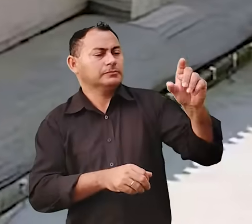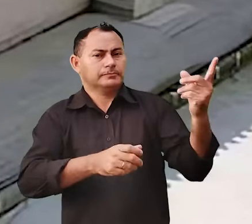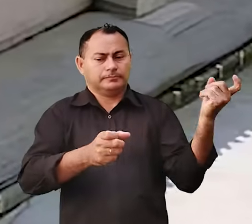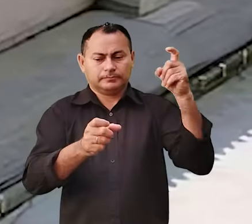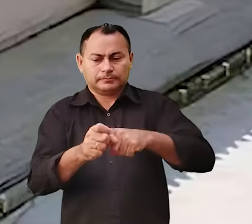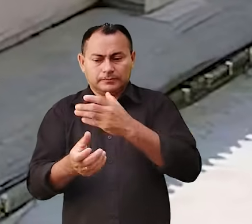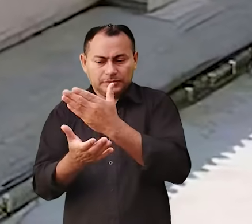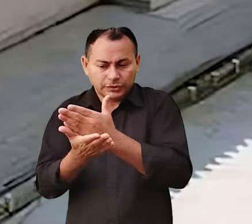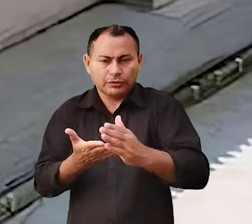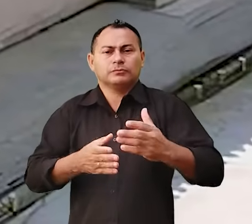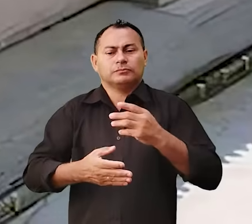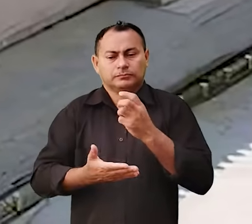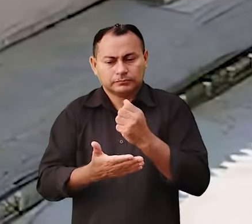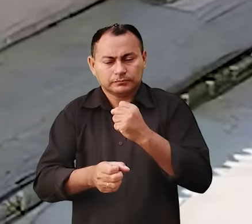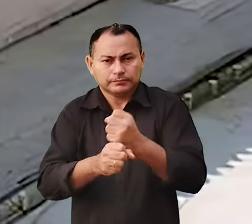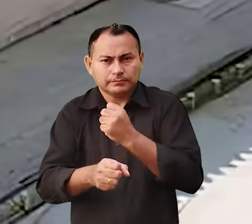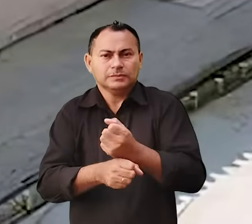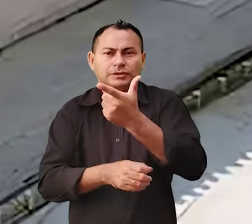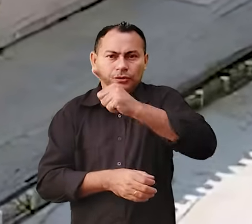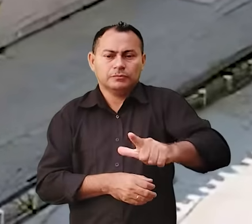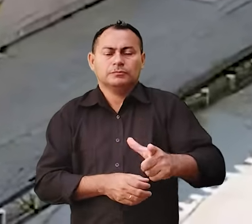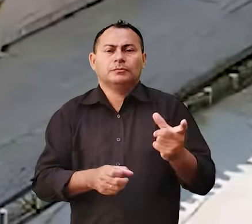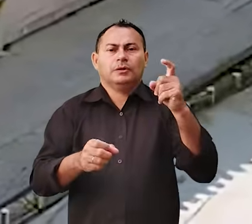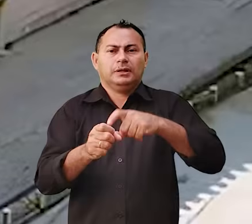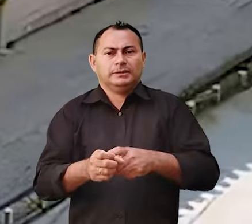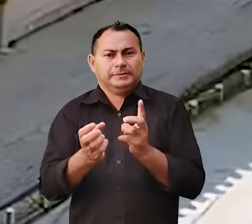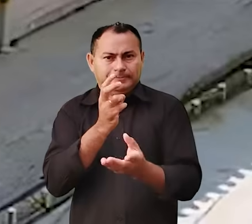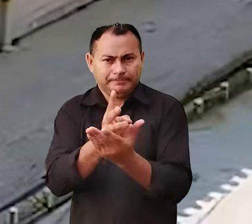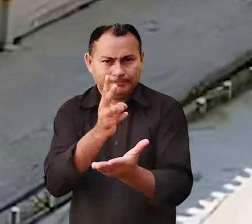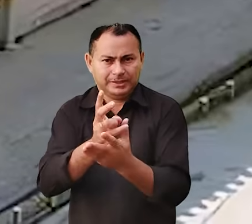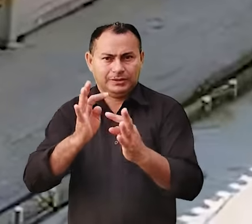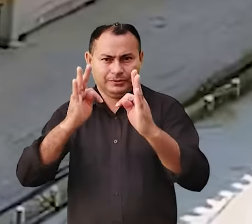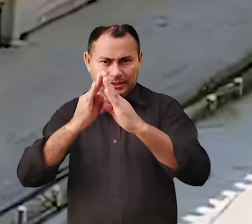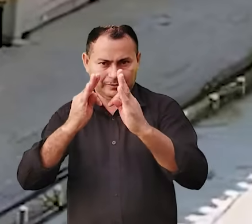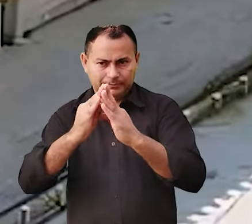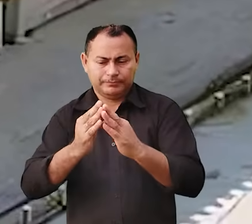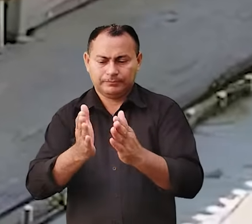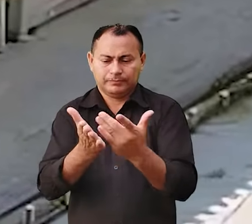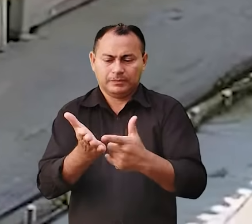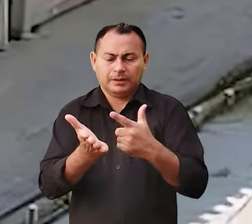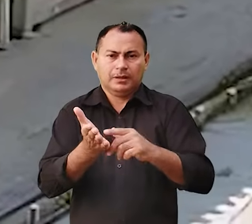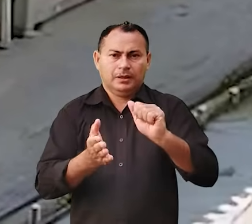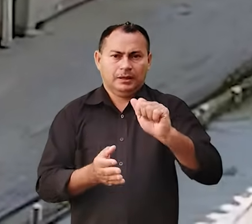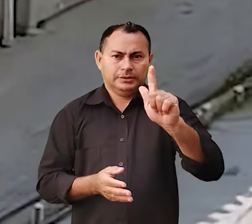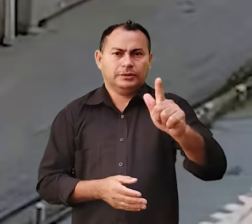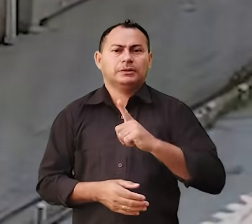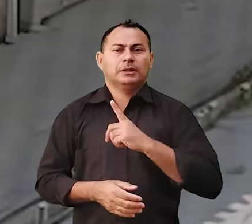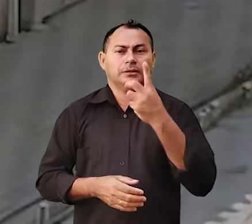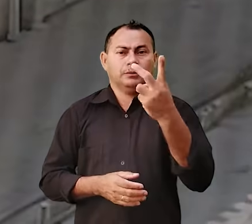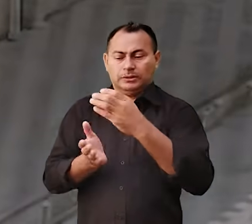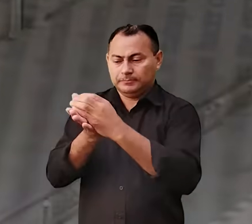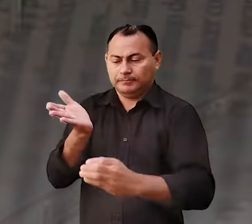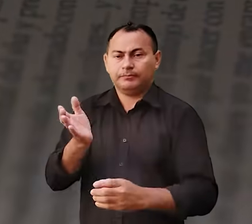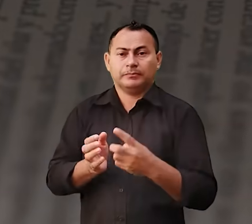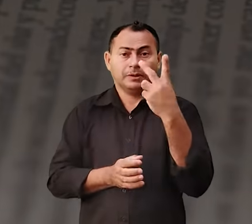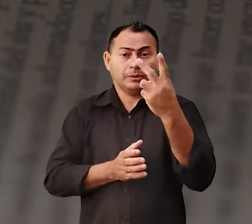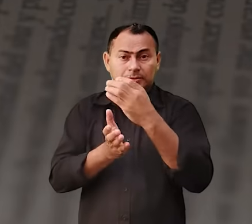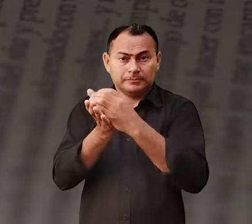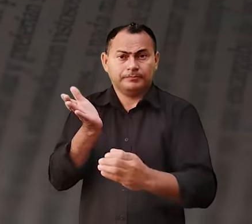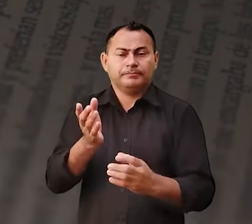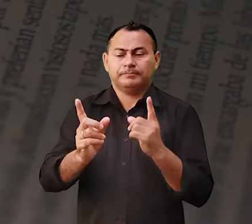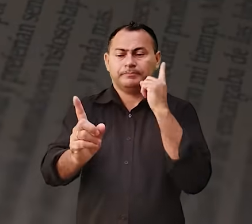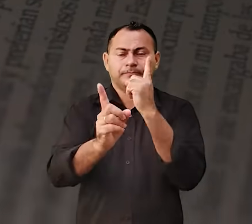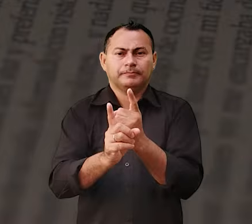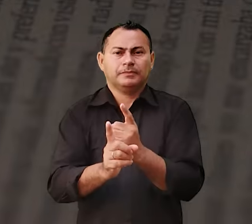retomasse o seu rumo e a reconstrução do templo continuasse. O livro de Ageu tem apenas 2 capítulos, mas nesses